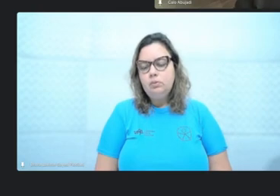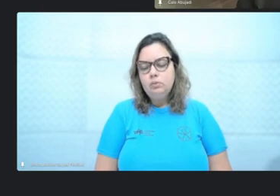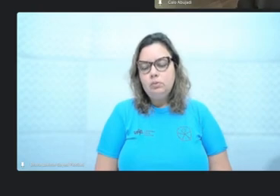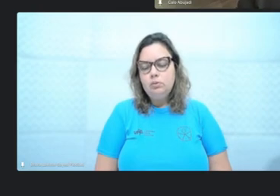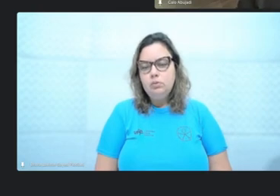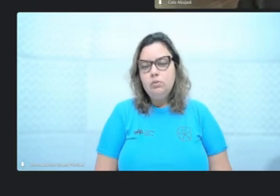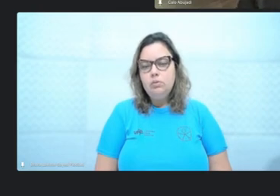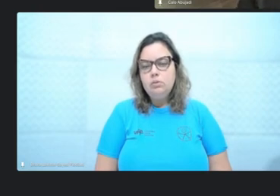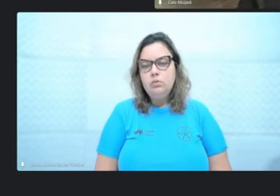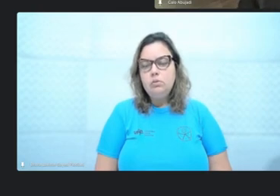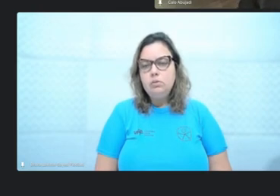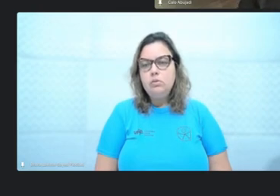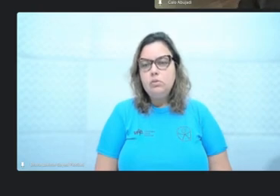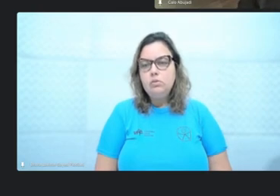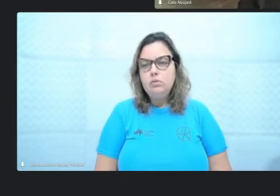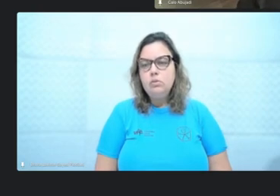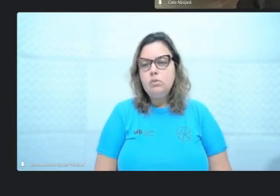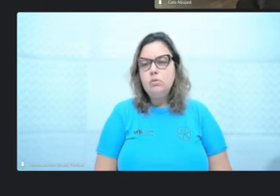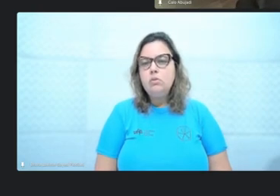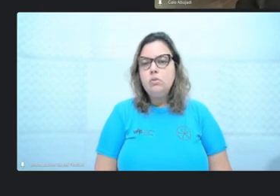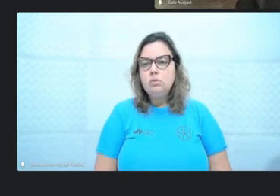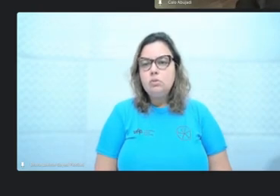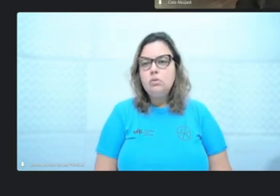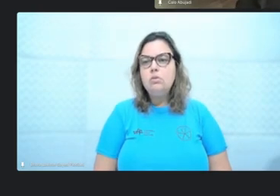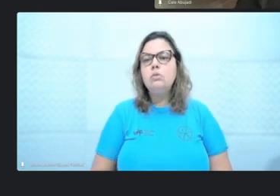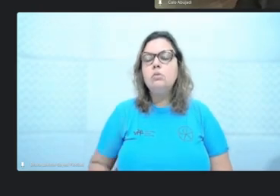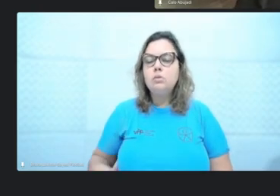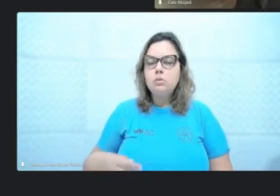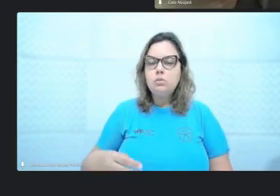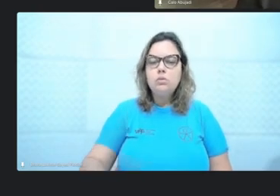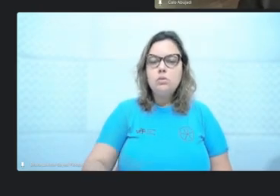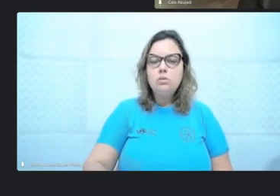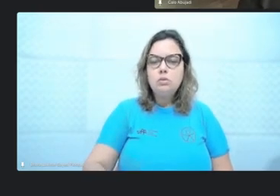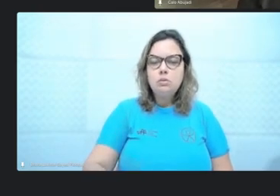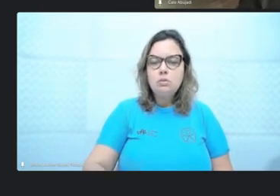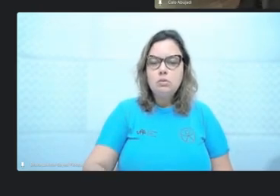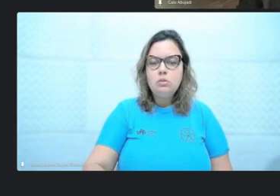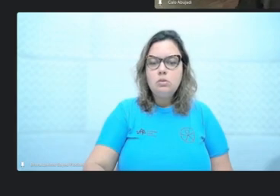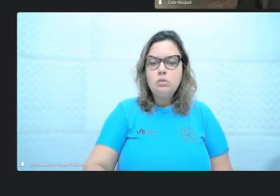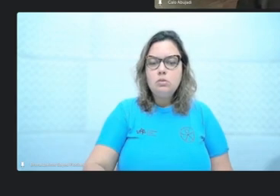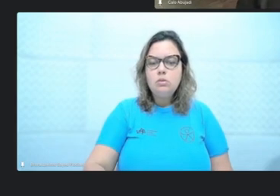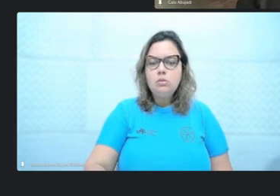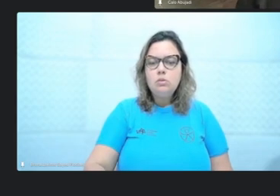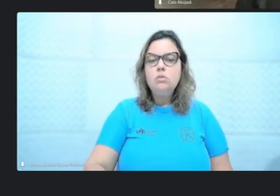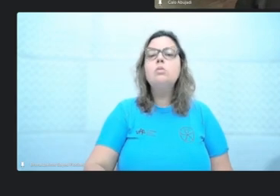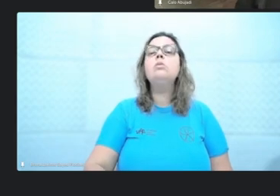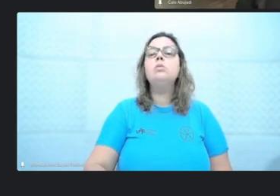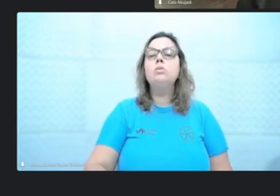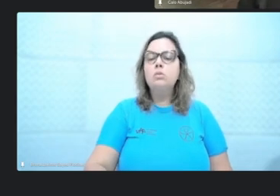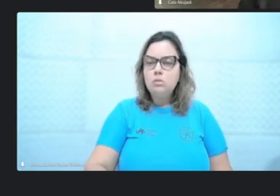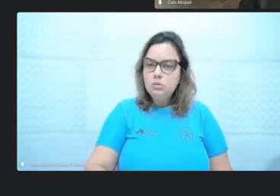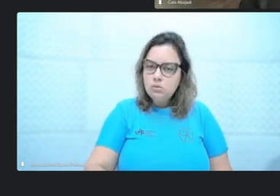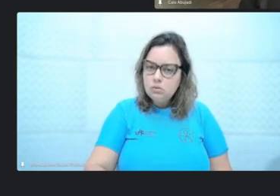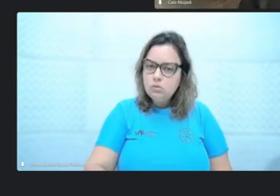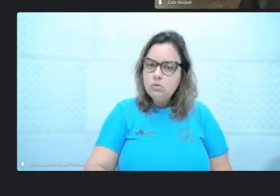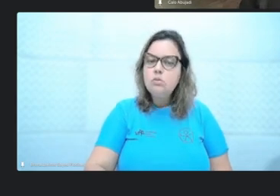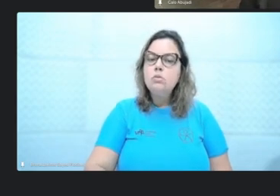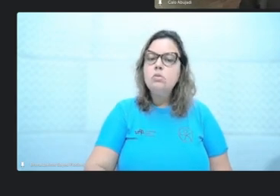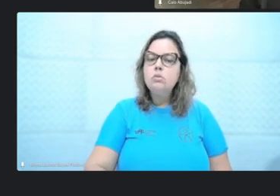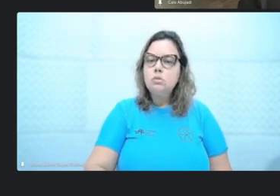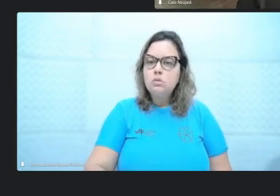acontece. E aí que nós começamos a ver que existiam causas diferentes para estes padrões